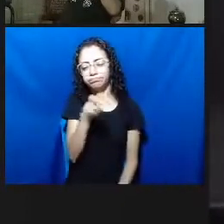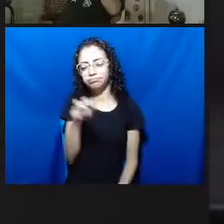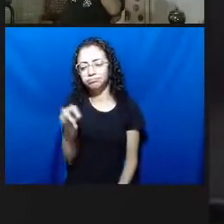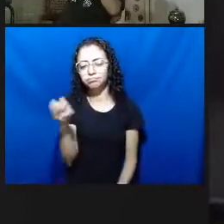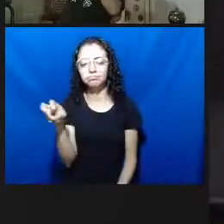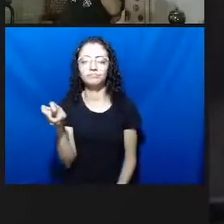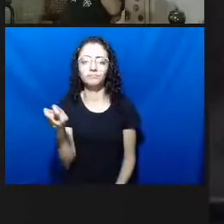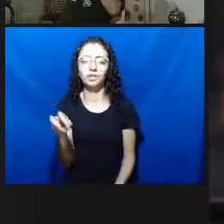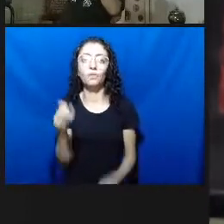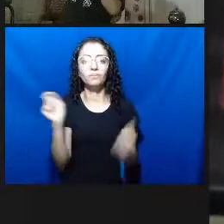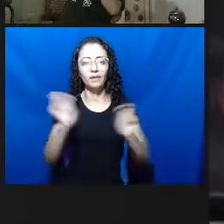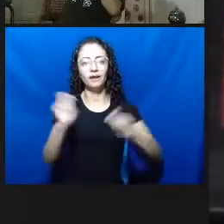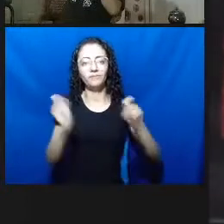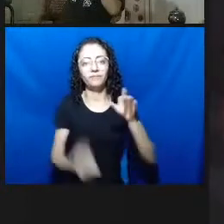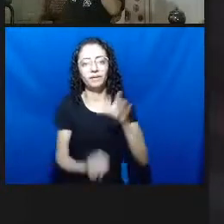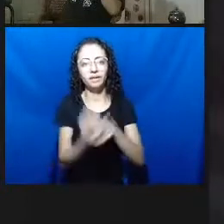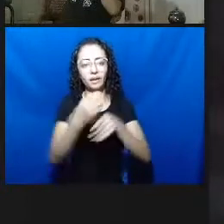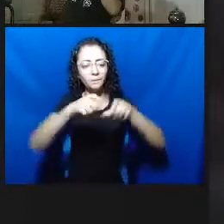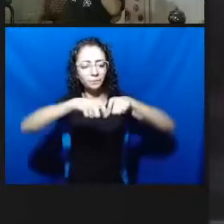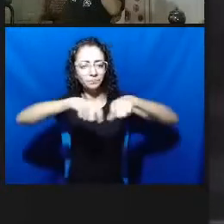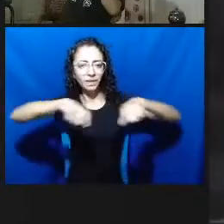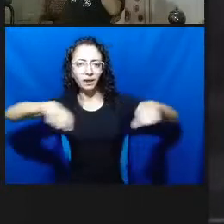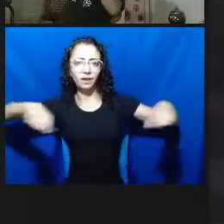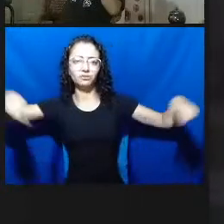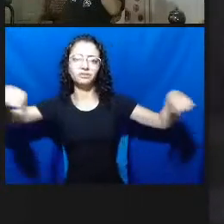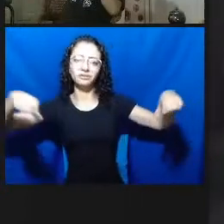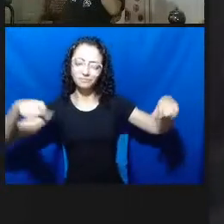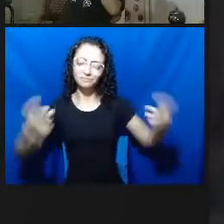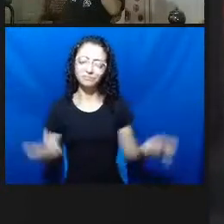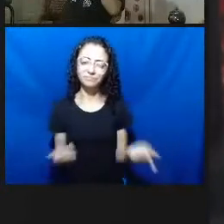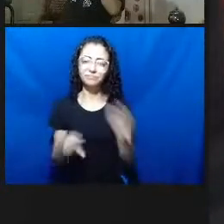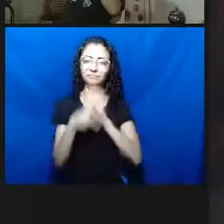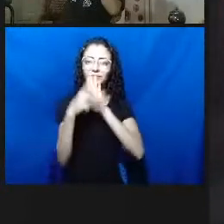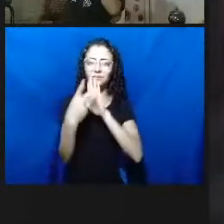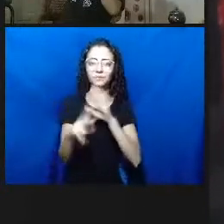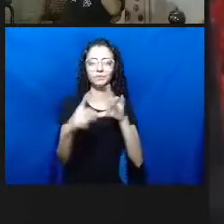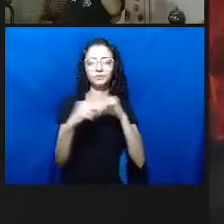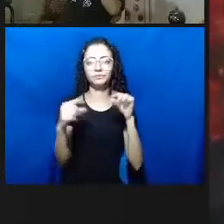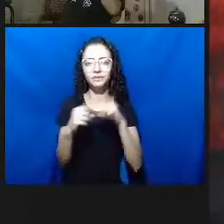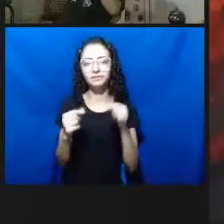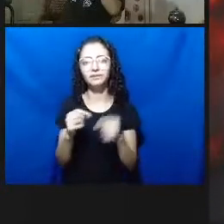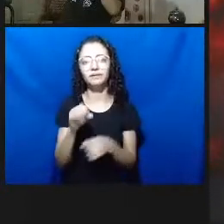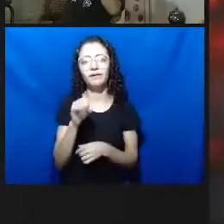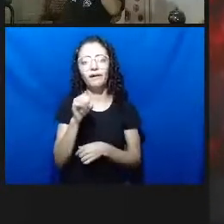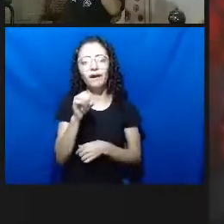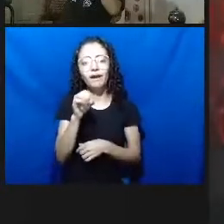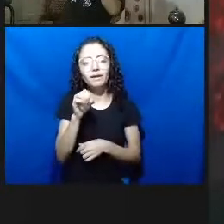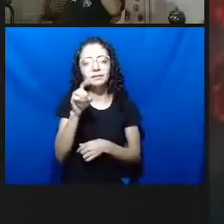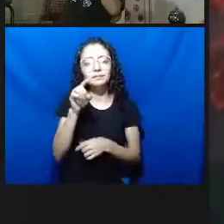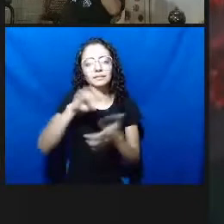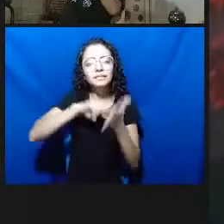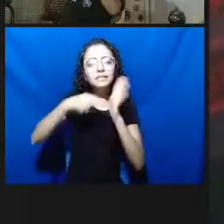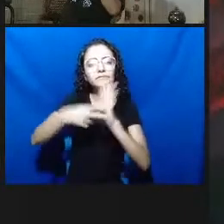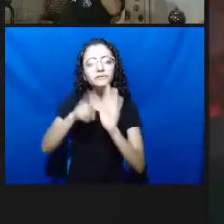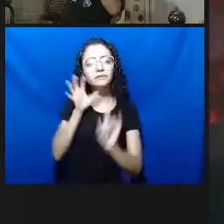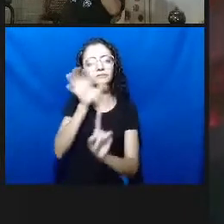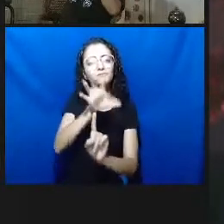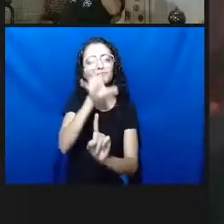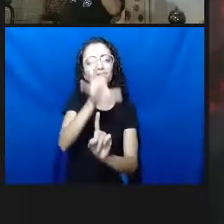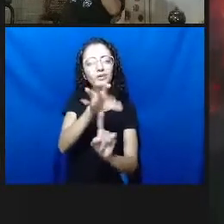Brasília. Isso é trajetória. Isso é uma intervenção urbana. criada pela